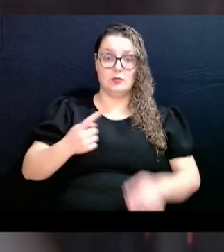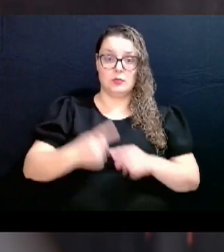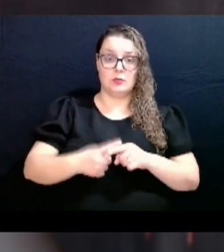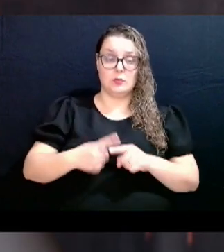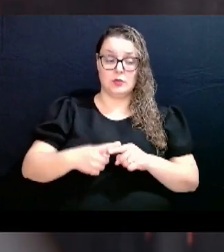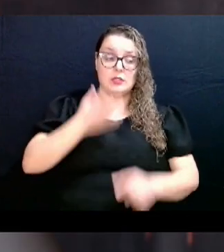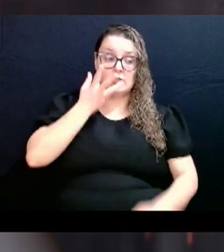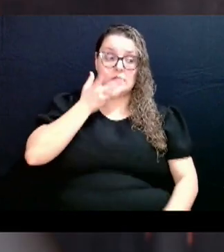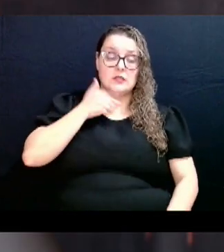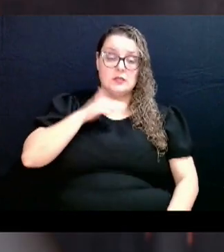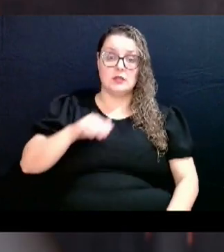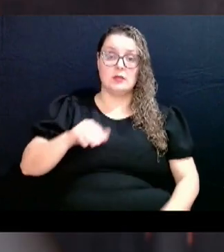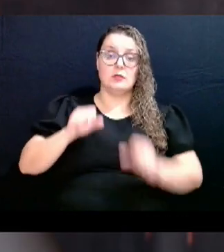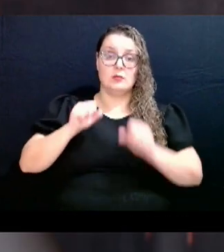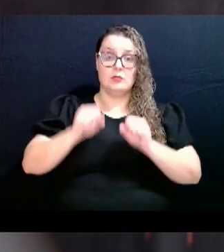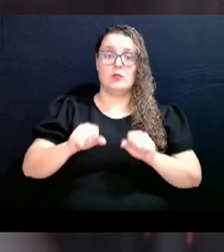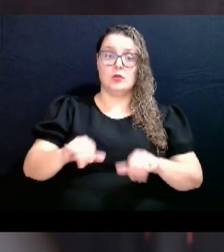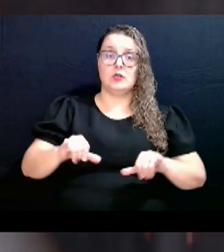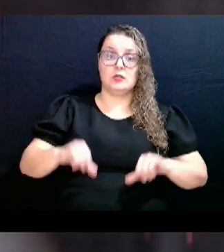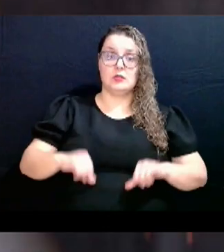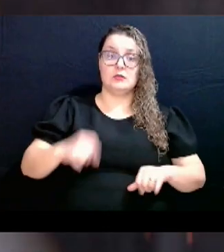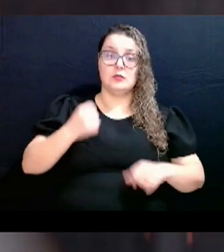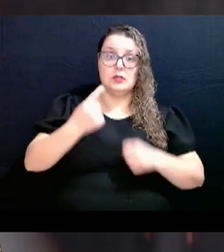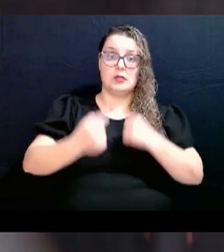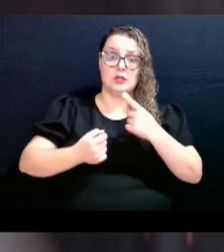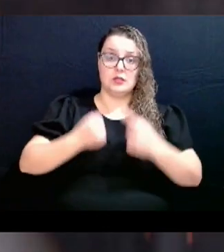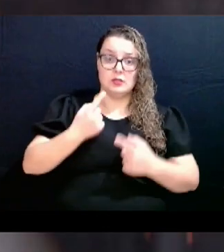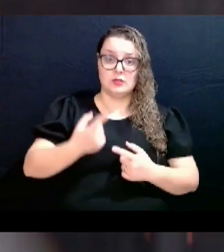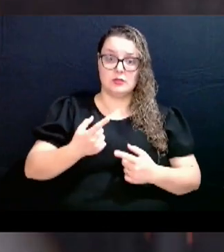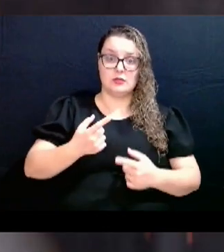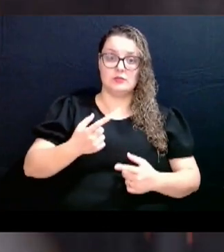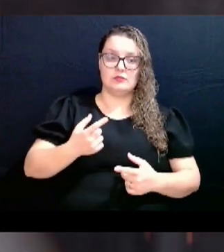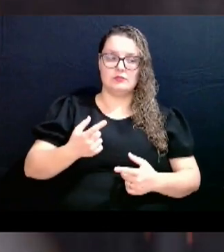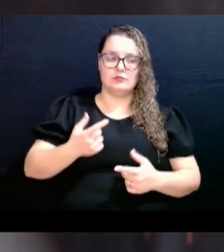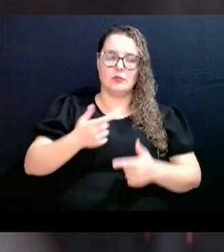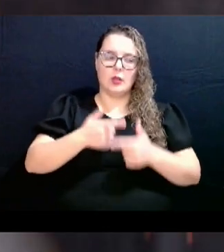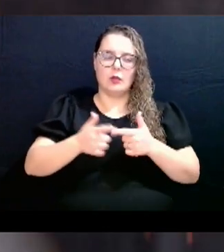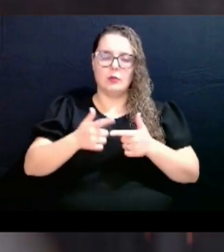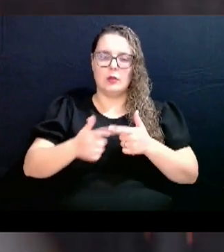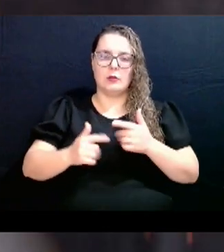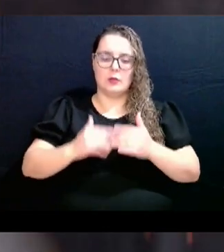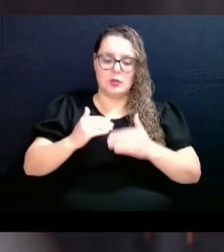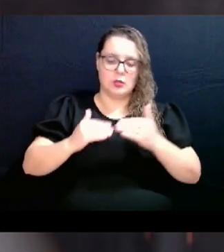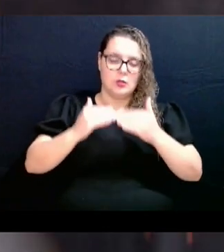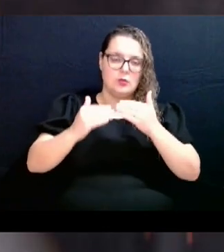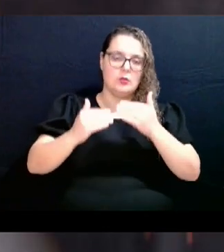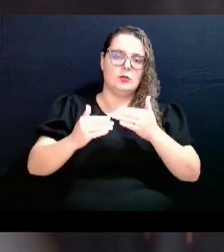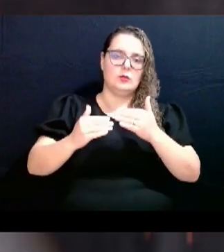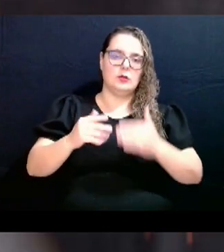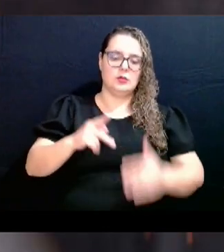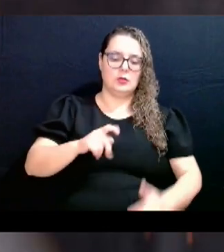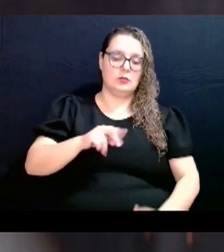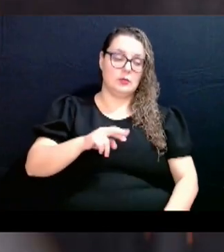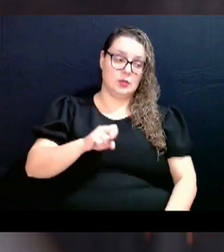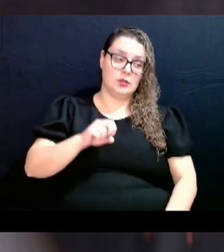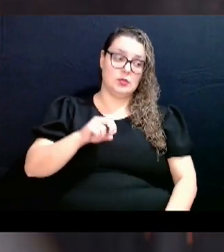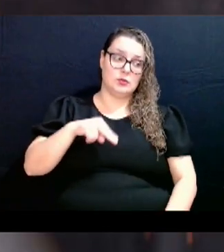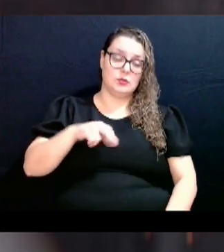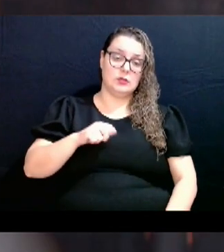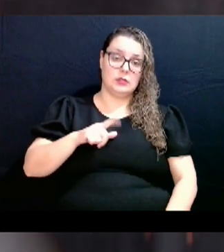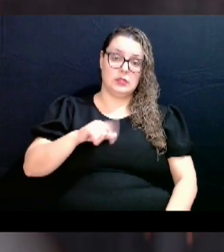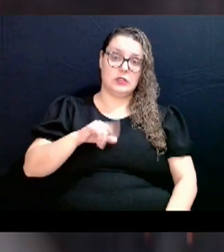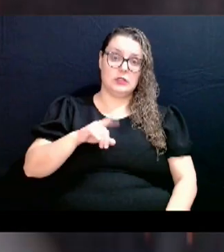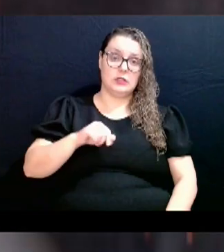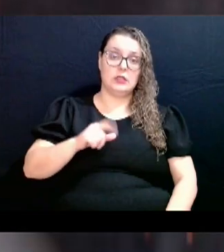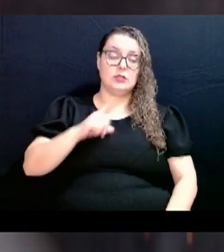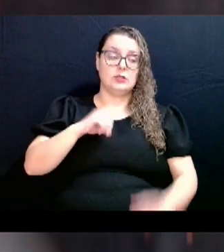poderá sofrer aí algumas fissuras aí na sua construção de personalidade. Terá dificuldade na